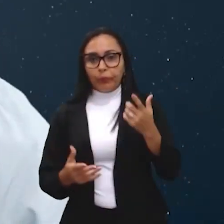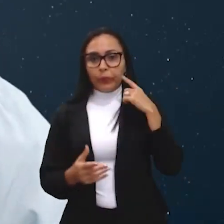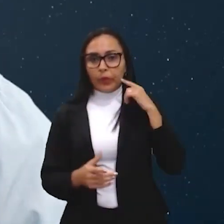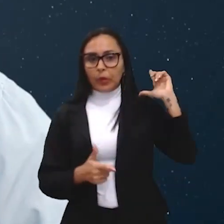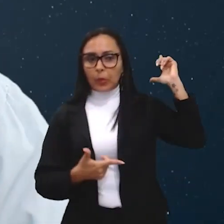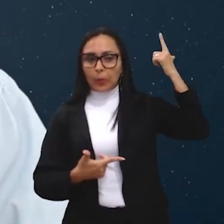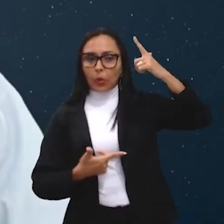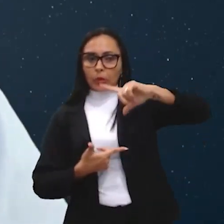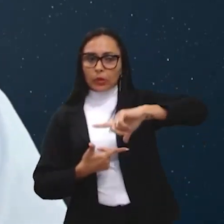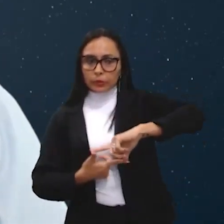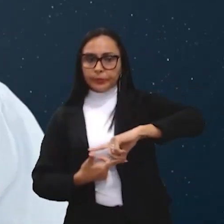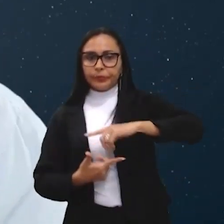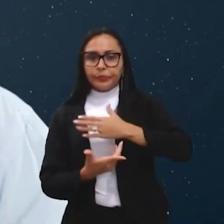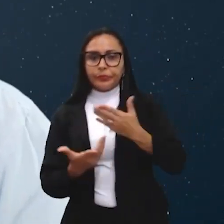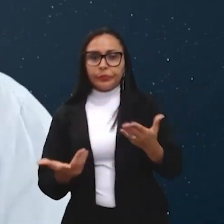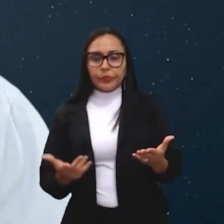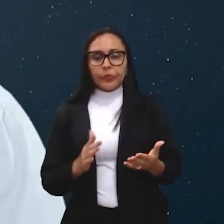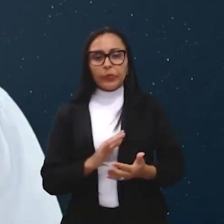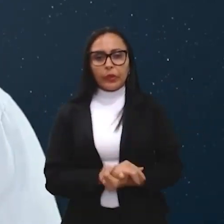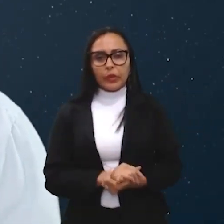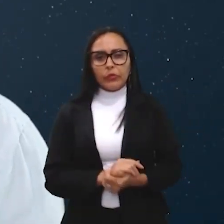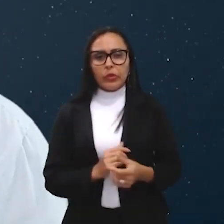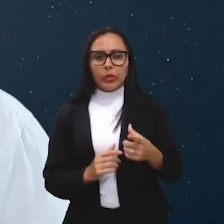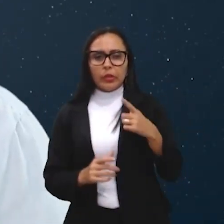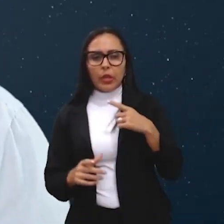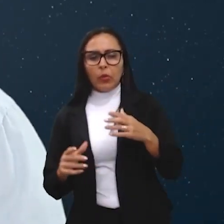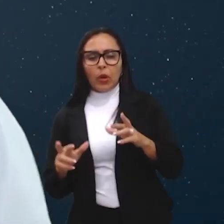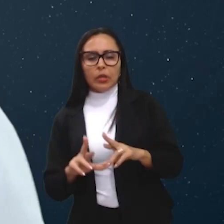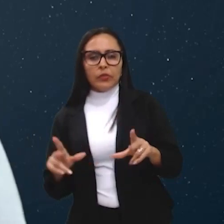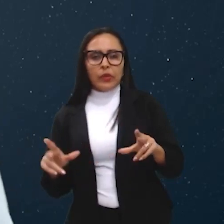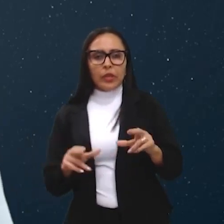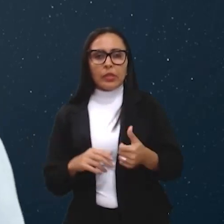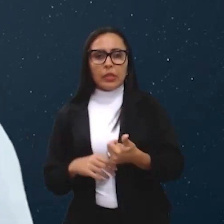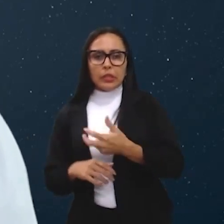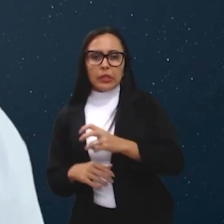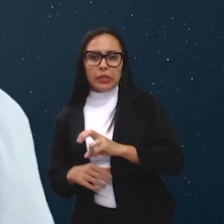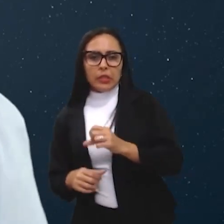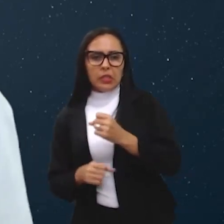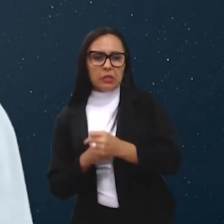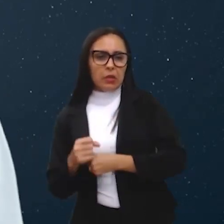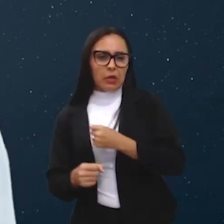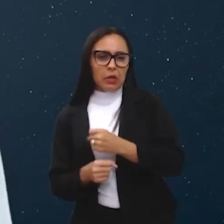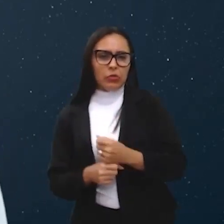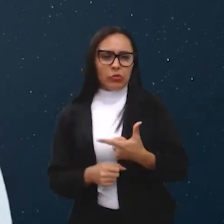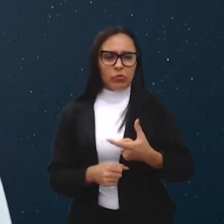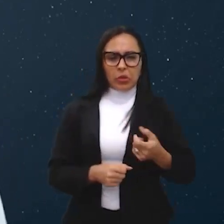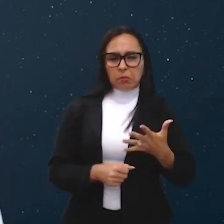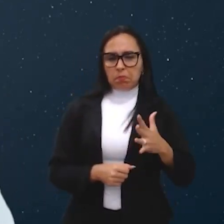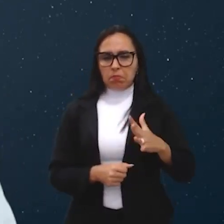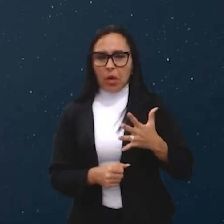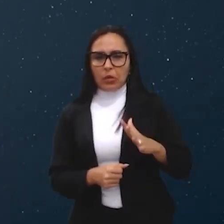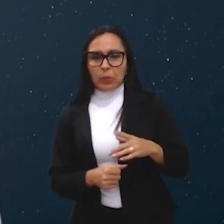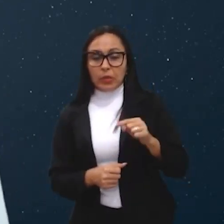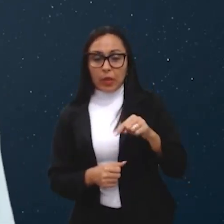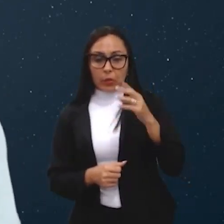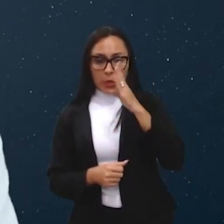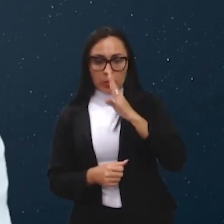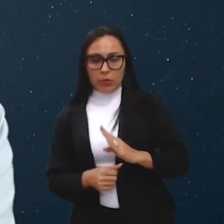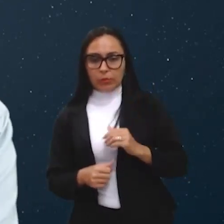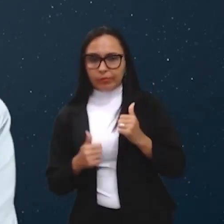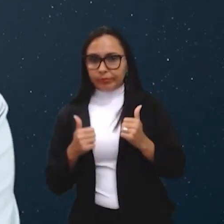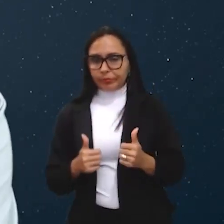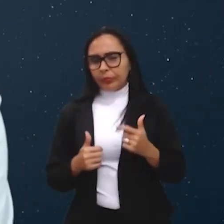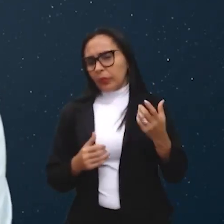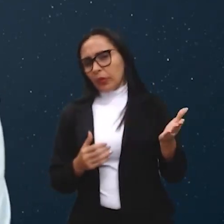na Europa. A gente tem uma diferençazinha aí de 15 anos, 20 anos aproximadamente no Brasil, tá? Mas